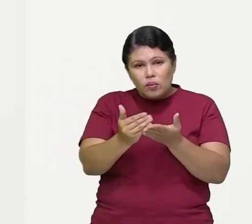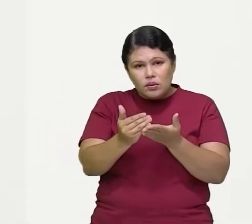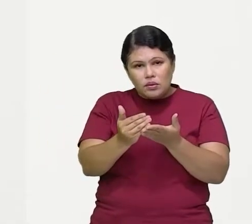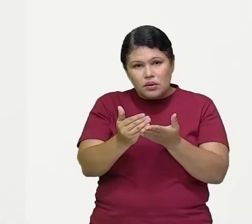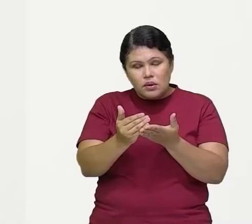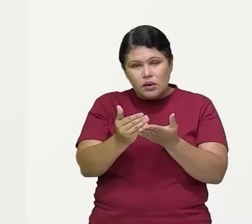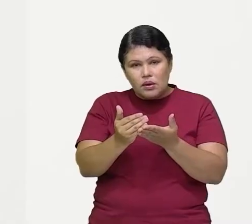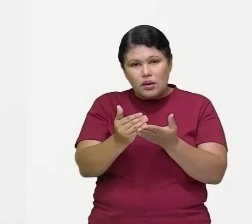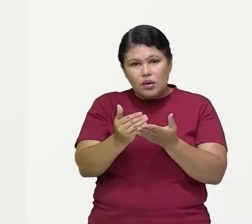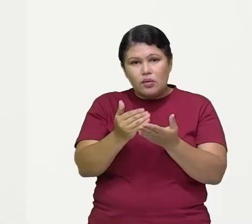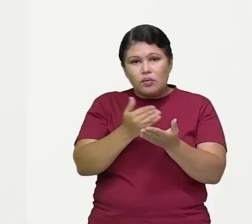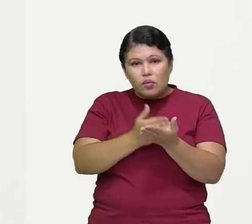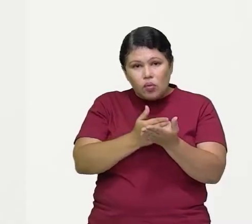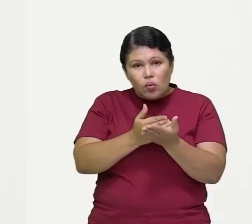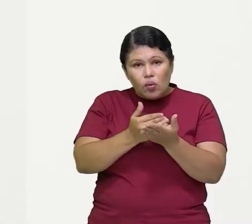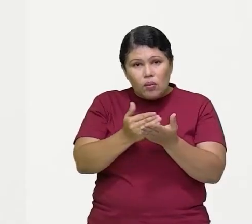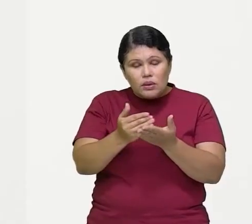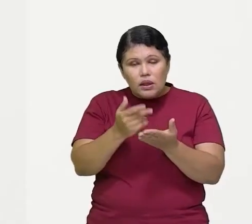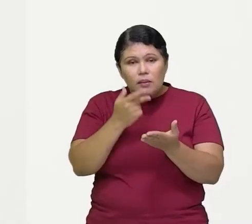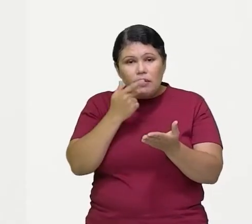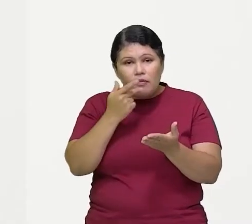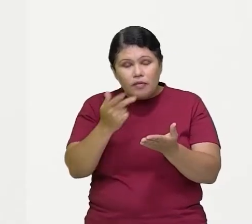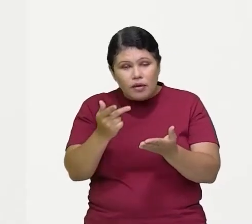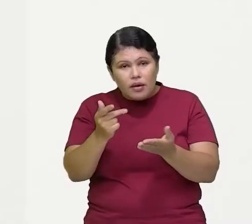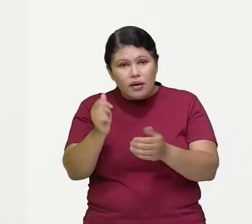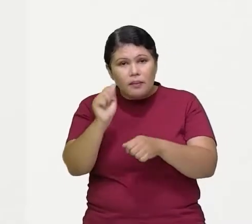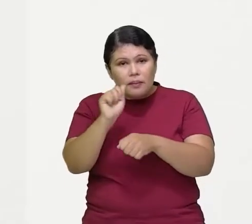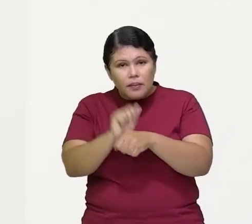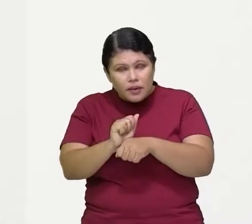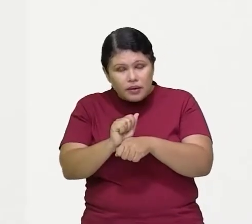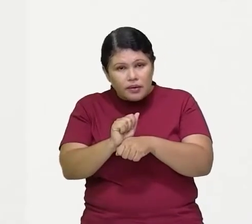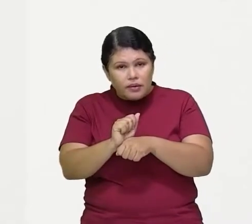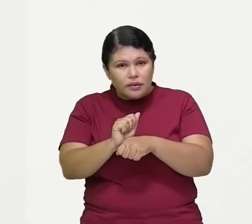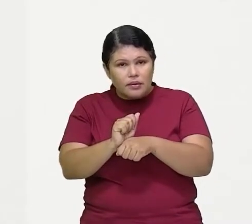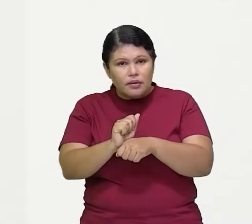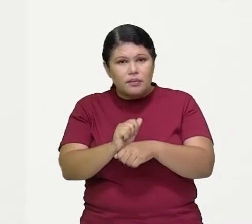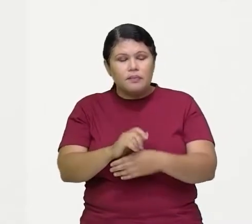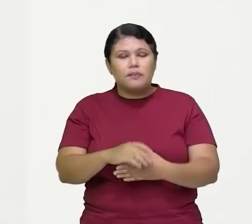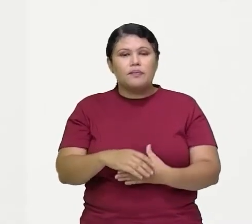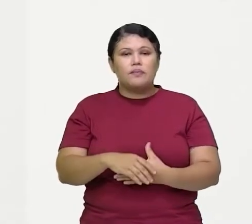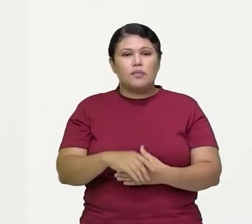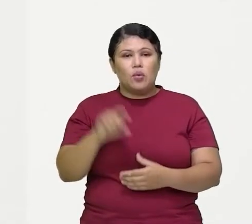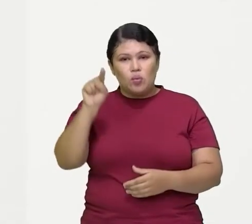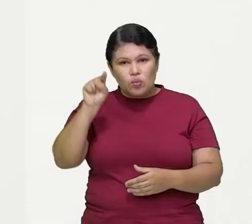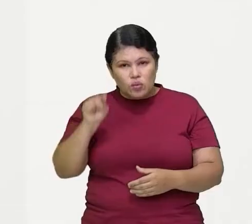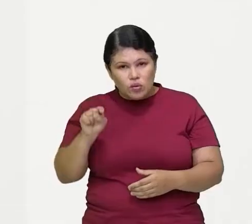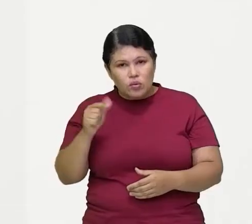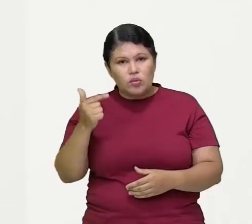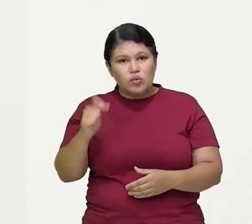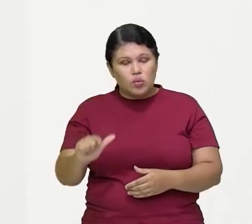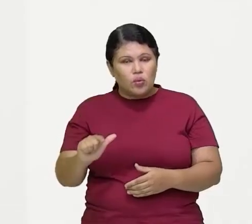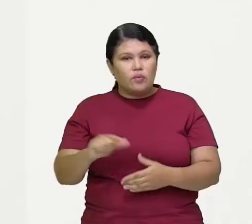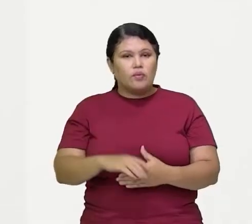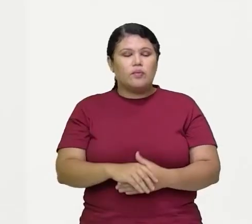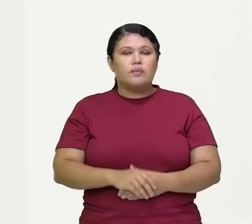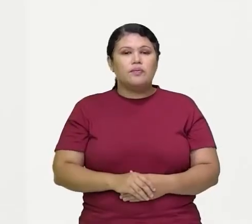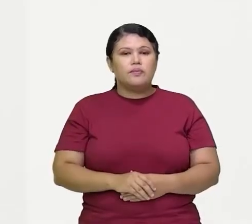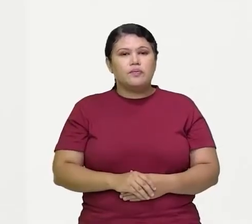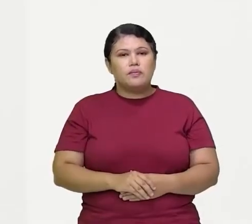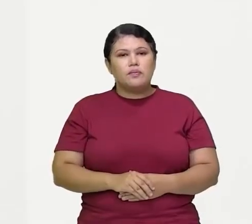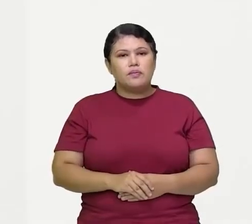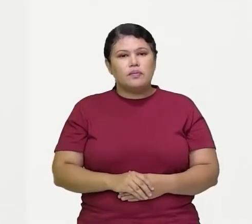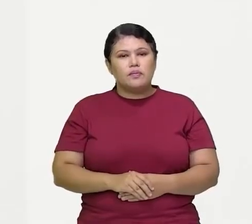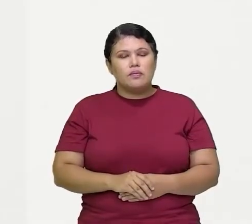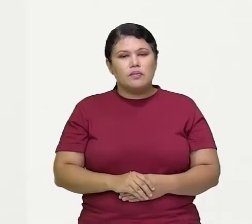dei uma abertura para uma fala. Então, introduzi uma fala, os 2 pontos. 2 pontos novamente.